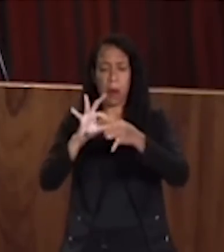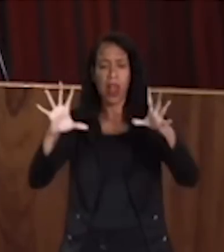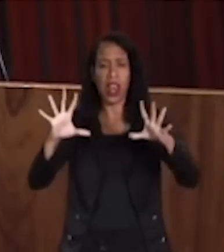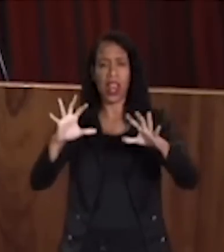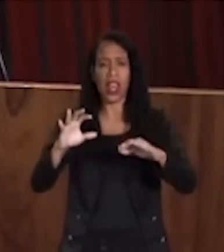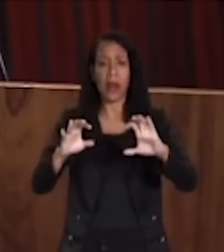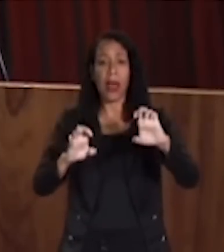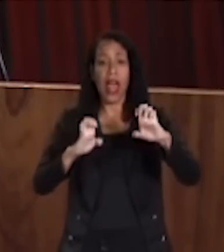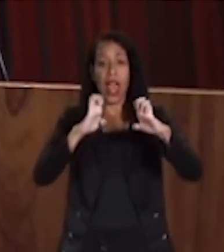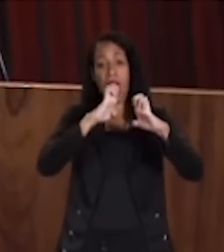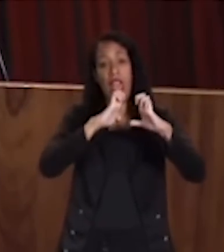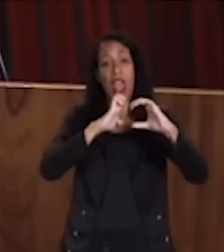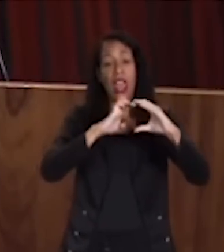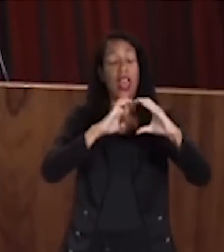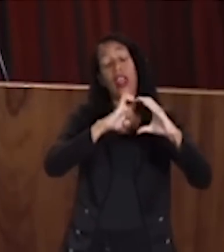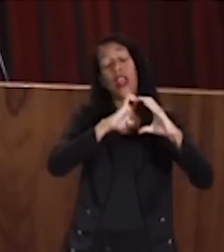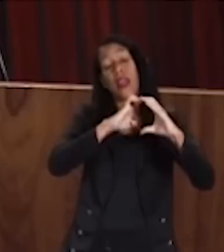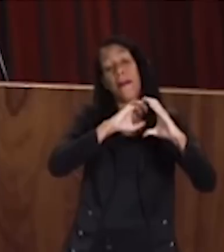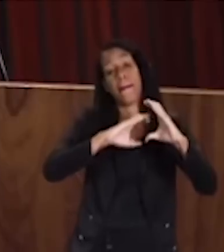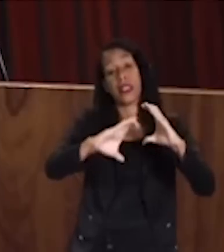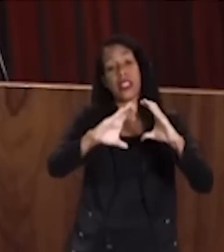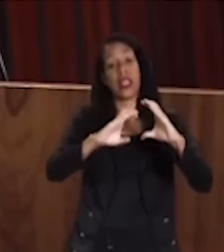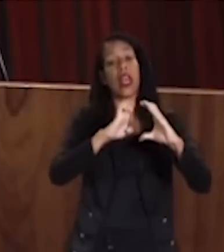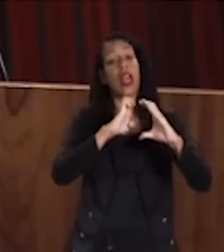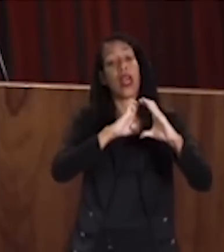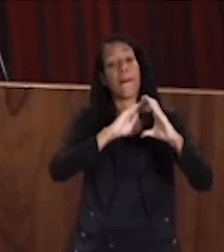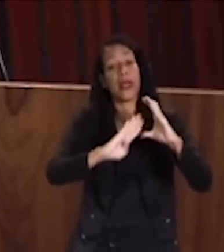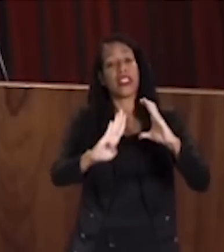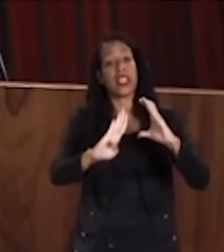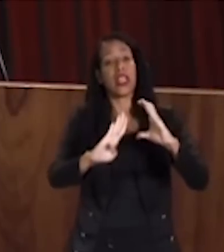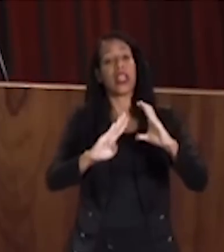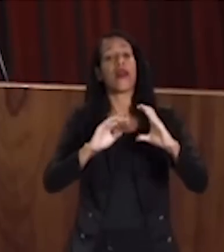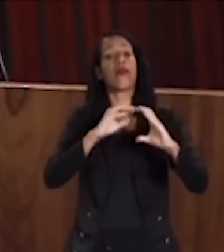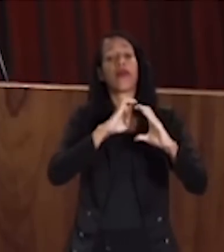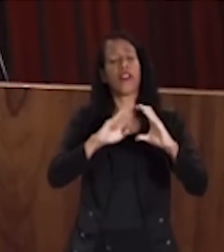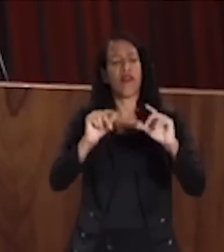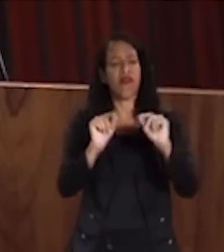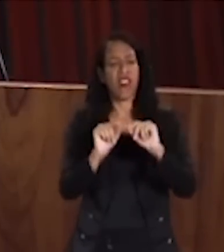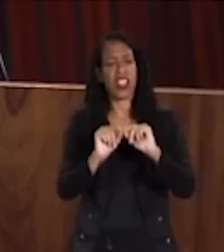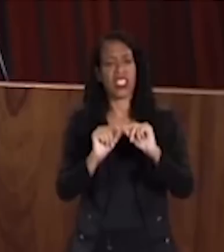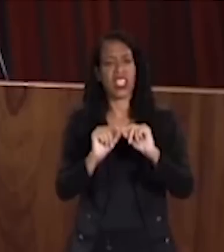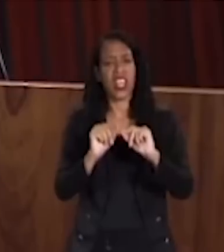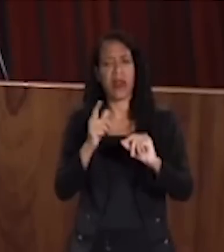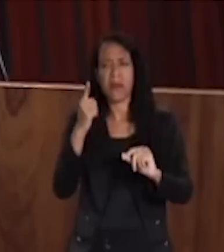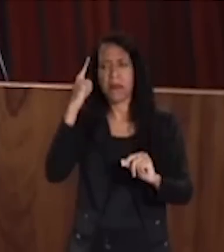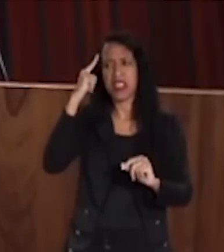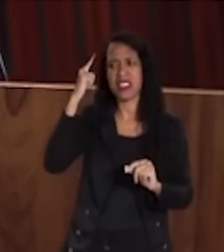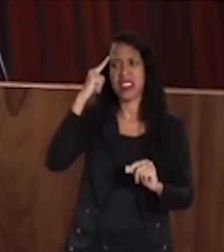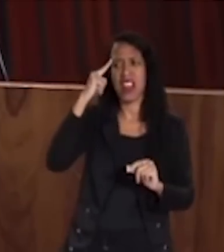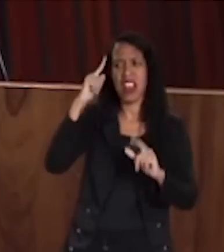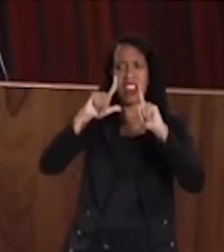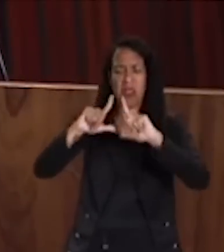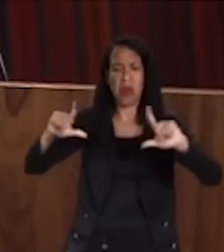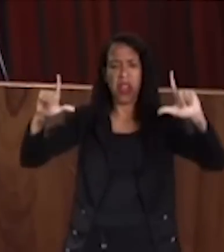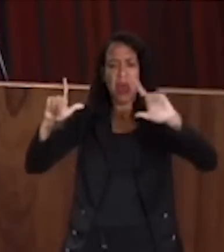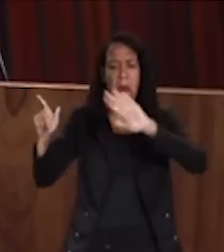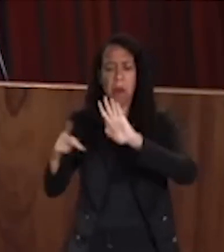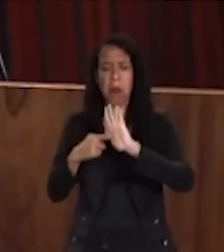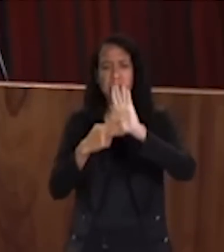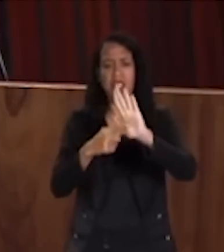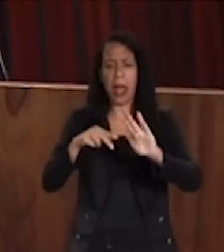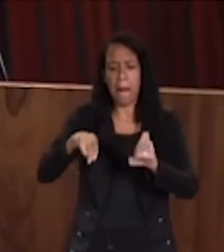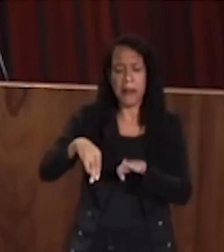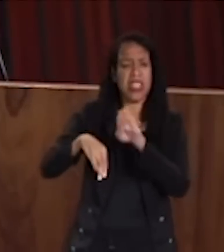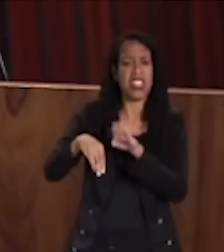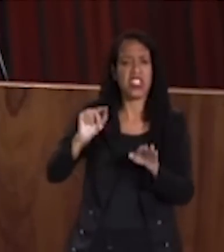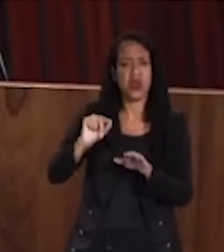pela EBC e pelas redes sociais oficiais, fazer as achaques contra ministros do